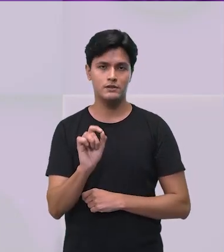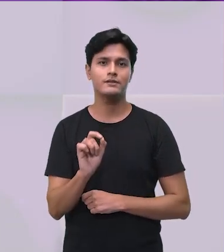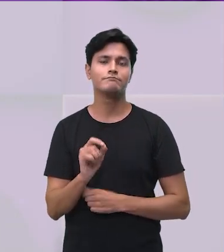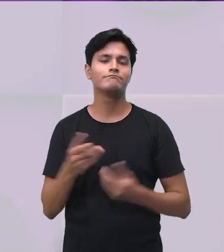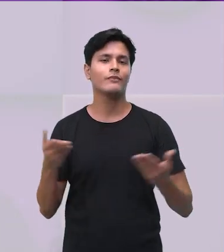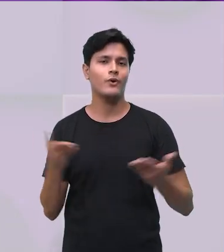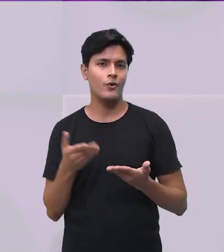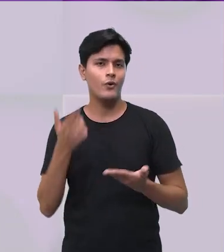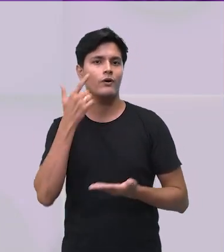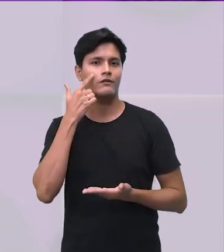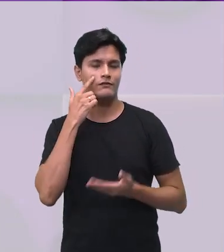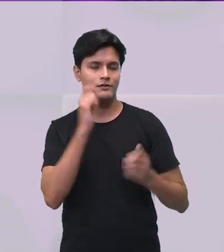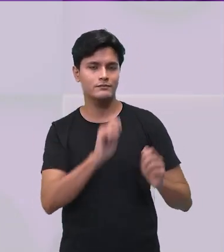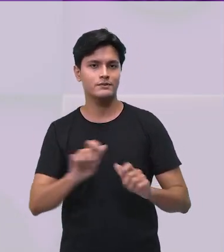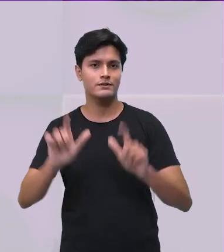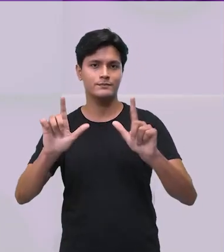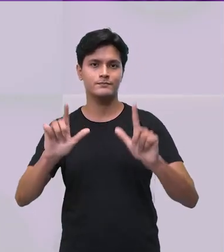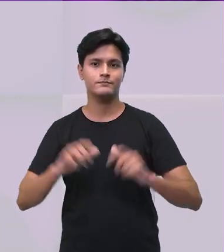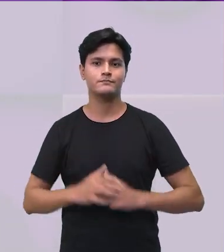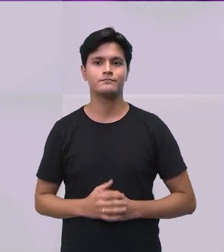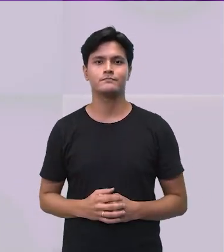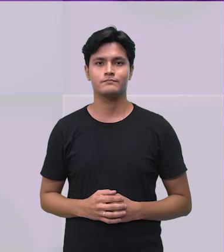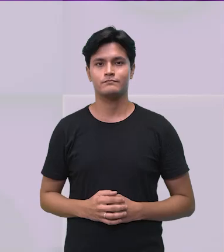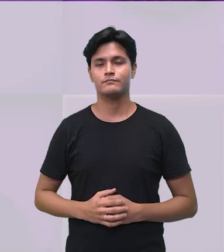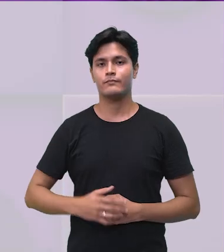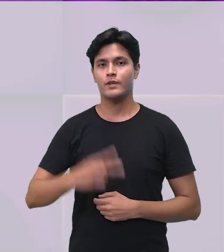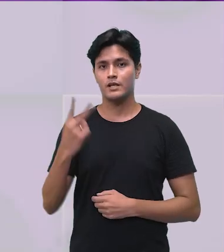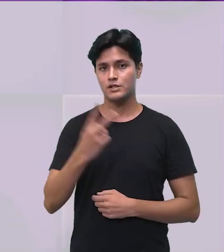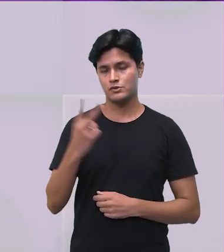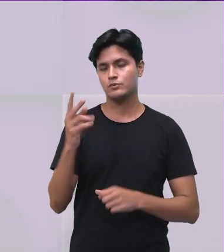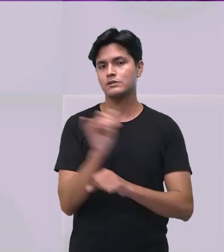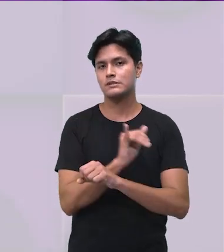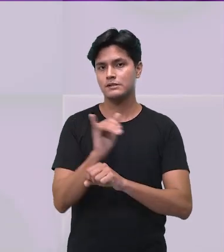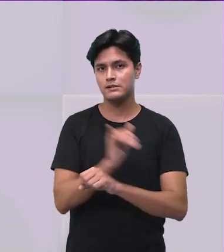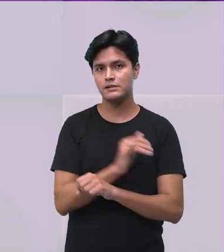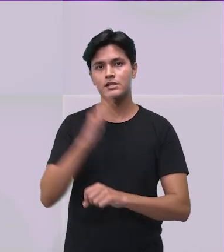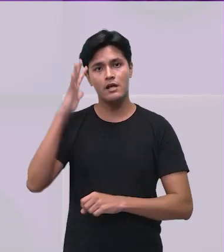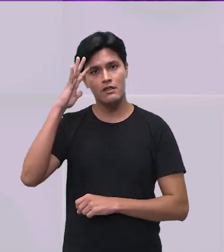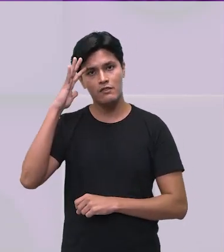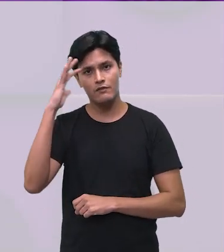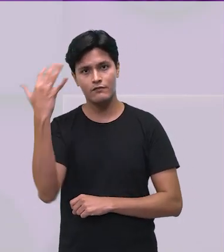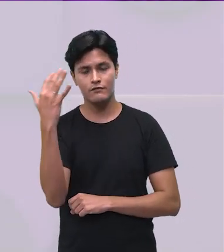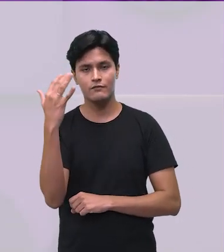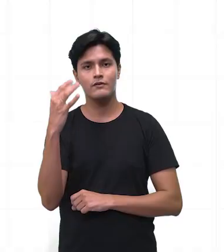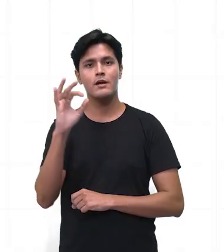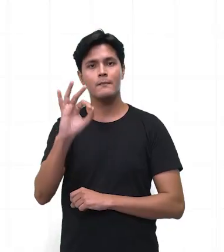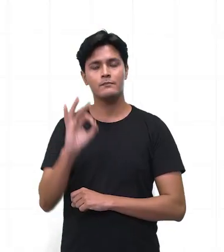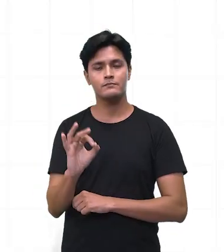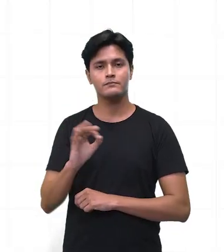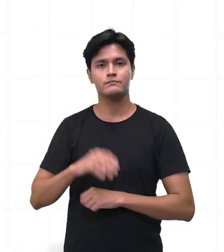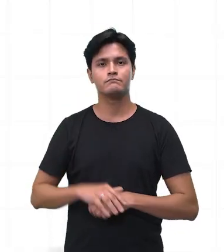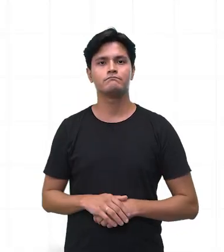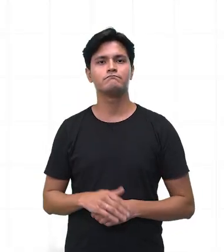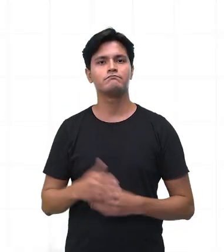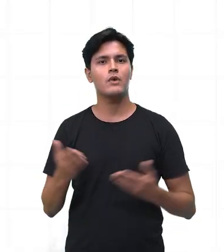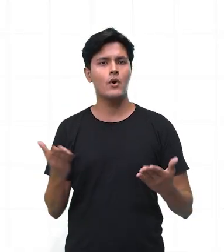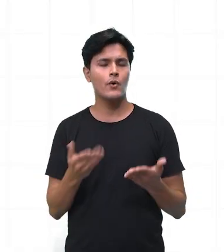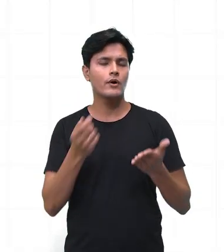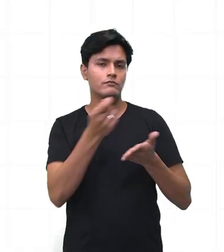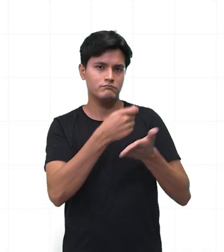verificar agora na cartela. Essa é a segunda forma de resolver porcentagem. Atenção, então, aí, às nossas